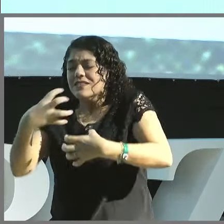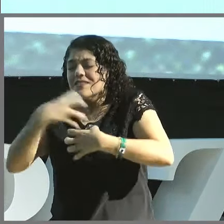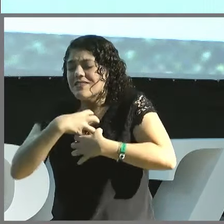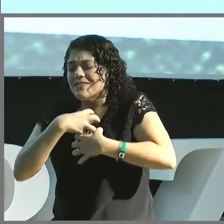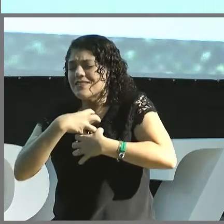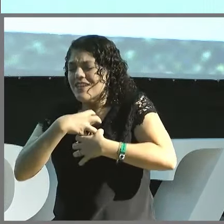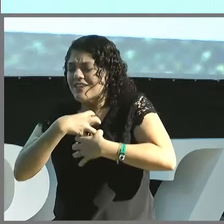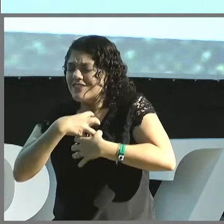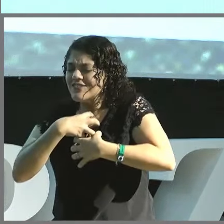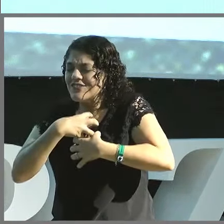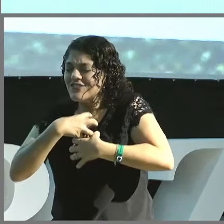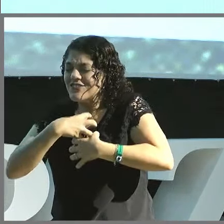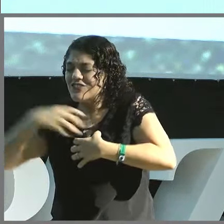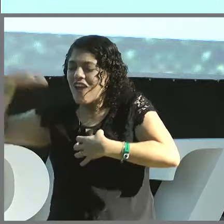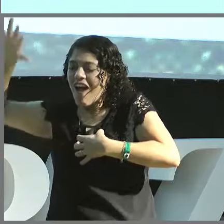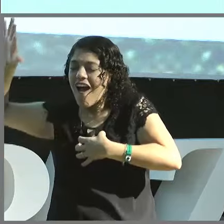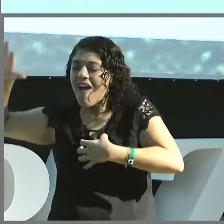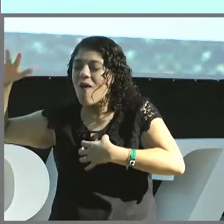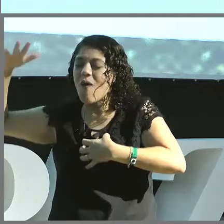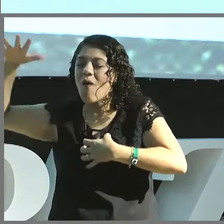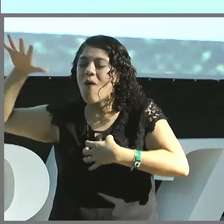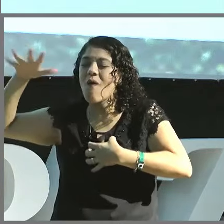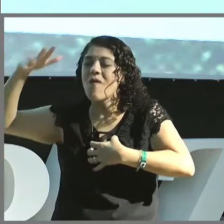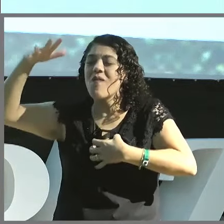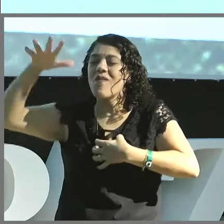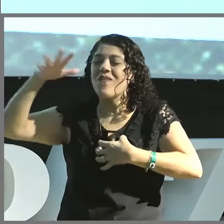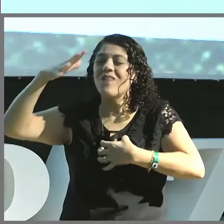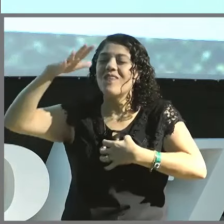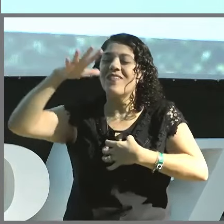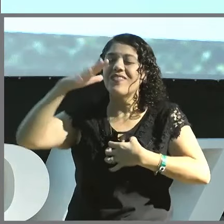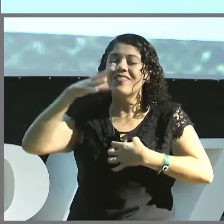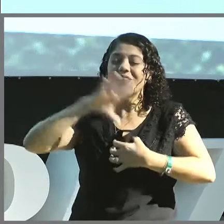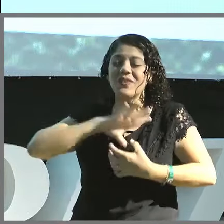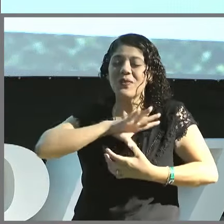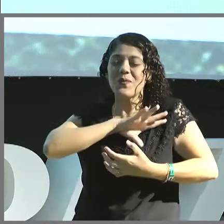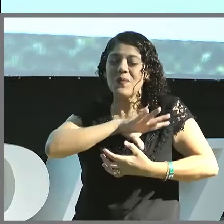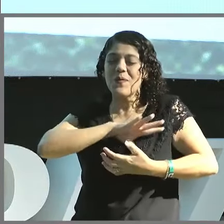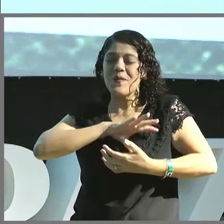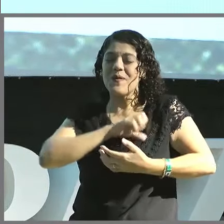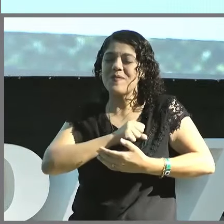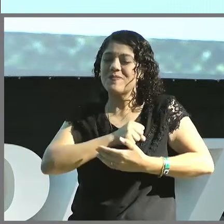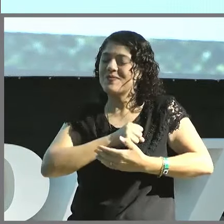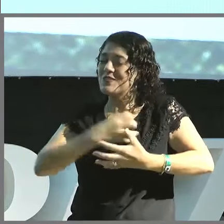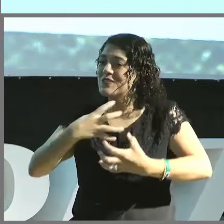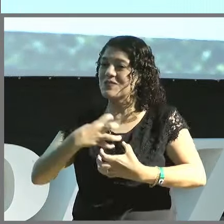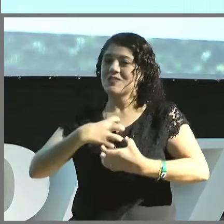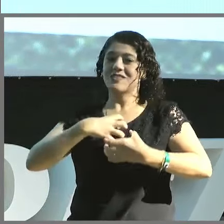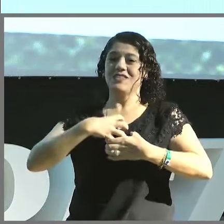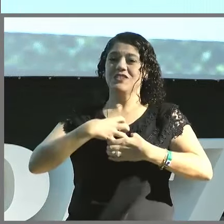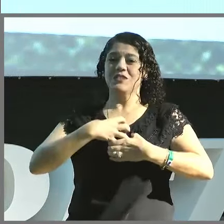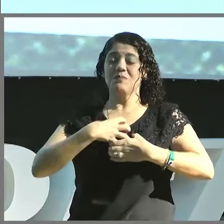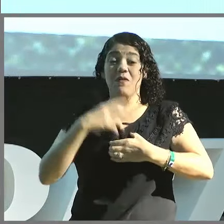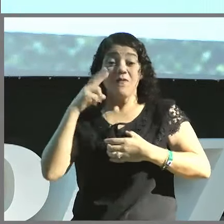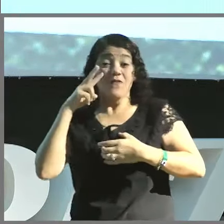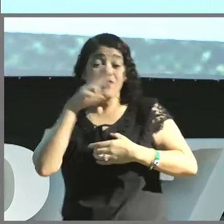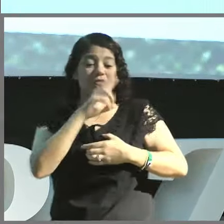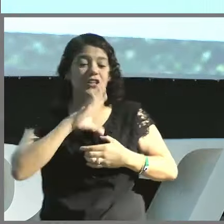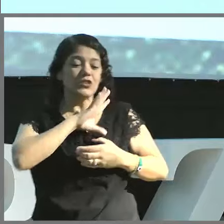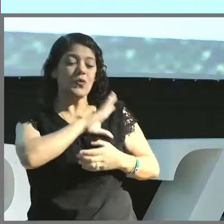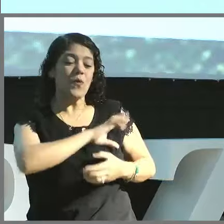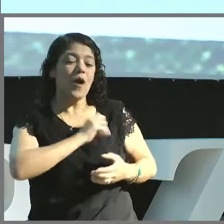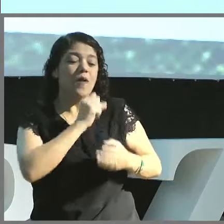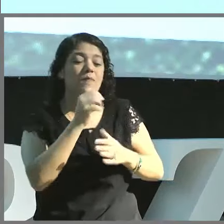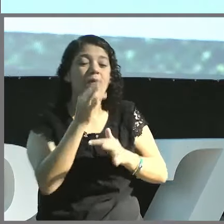da onda a sorrir alcançando a areia, observa o rubor das rosas e